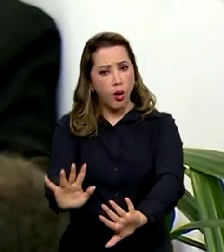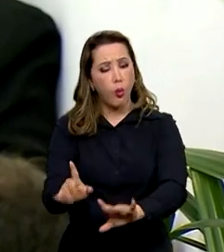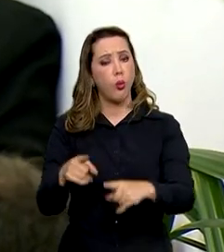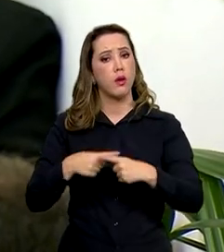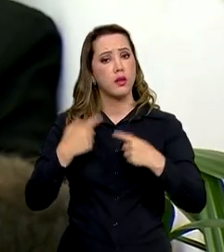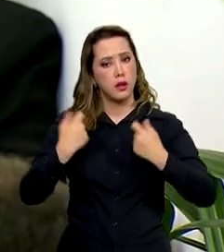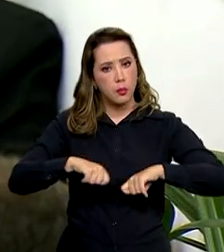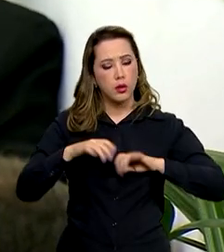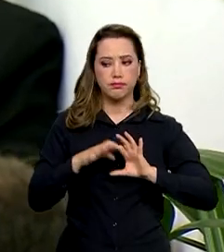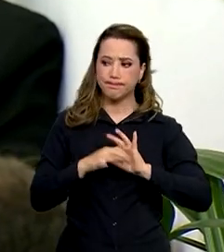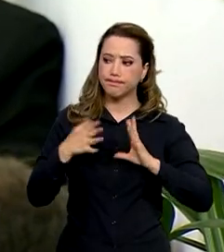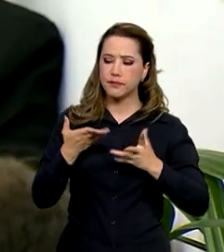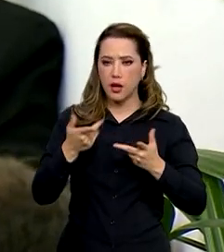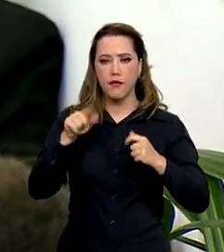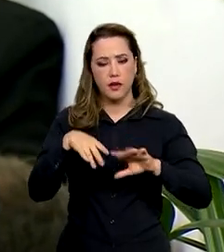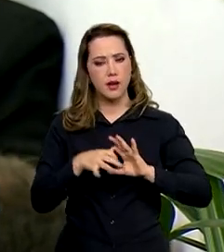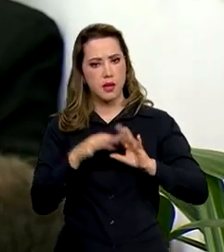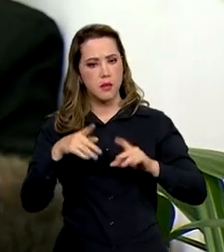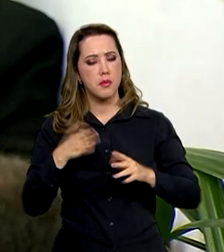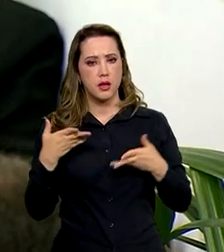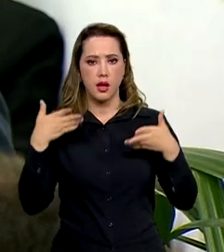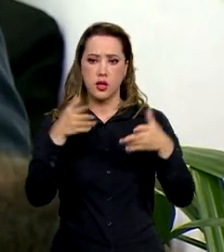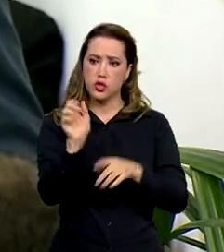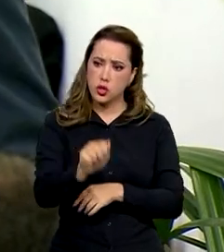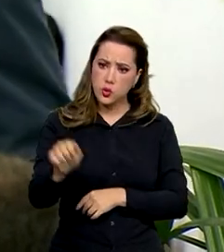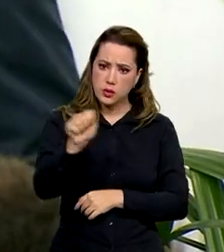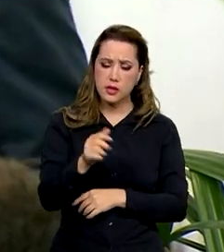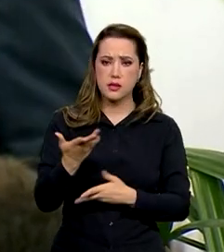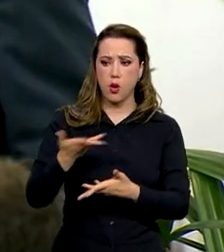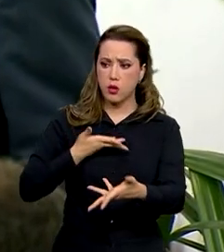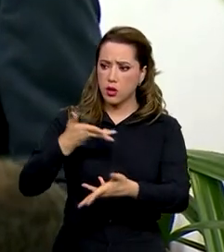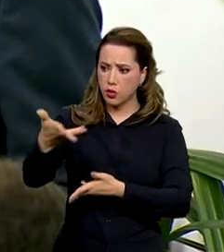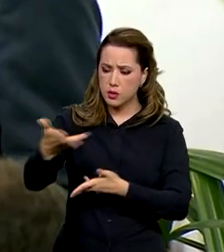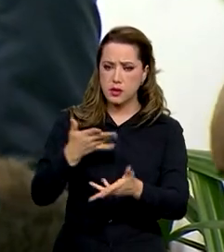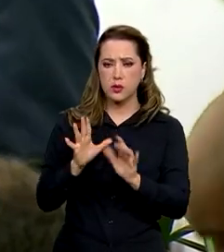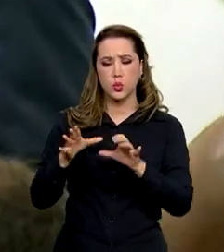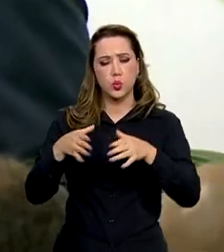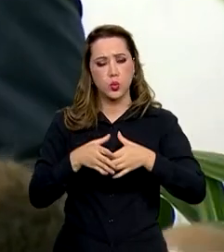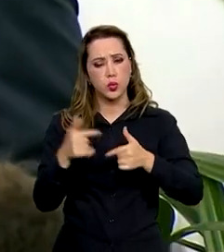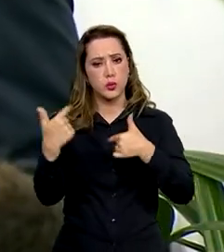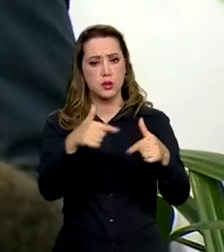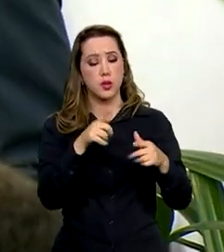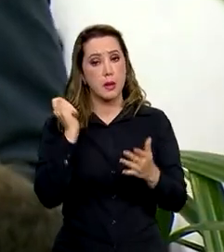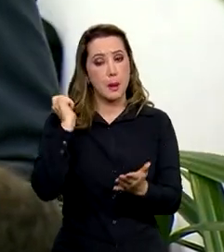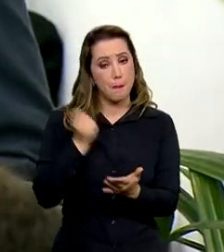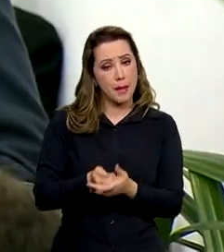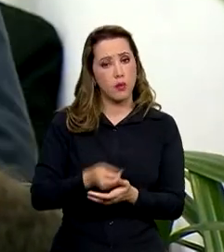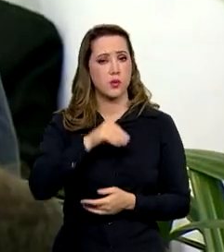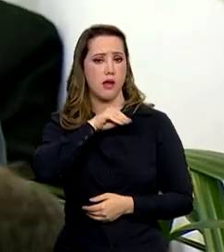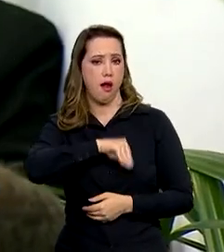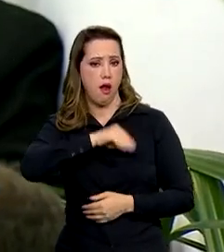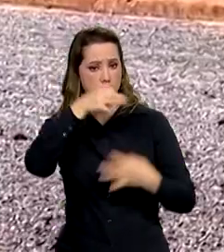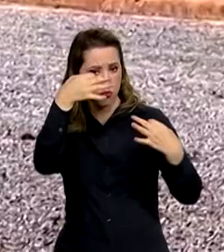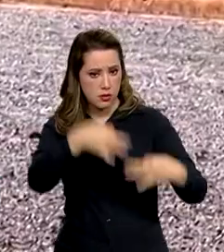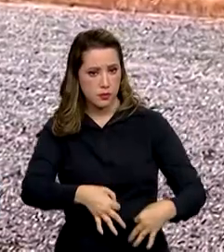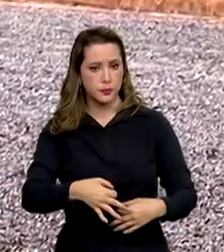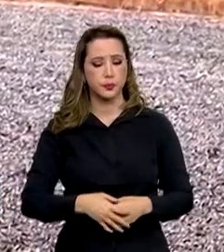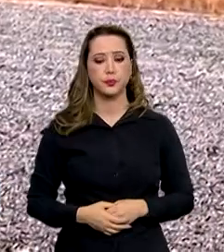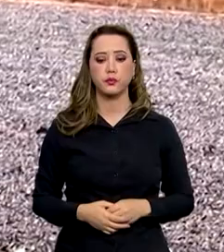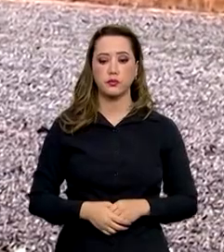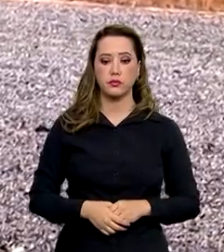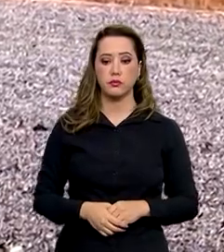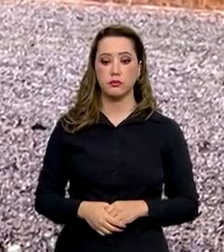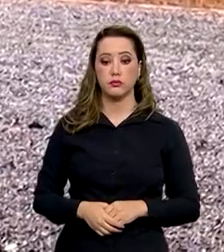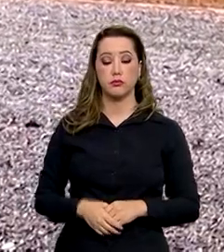de autonomia, com liberdade de associação e negociação coletiva e que paga um salário digno. A safra